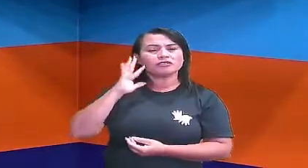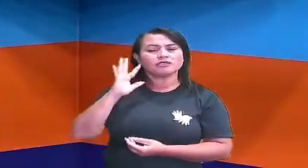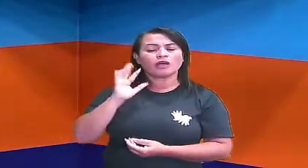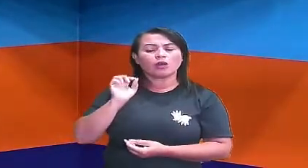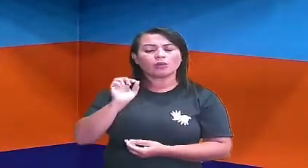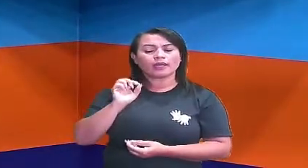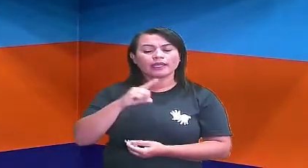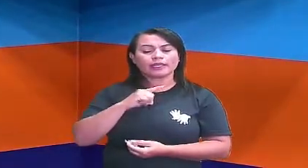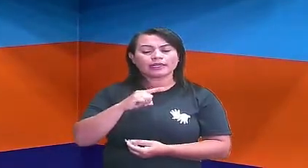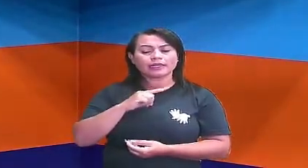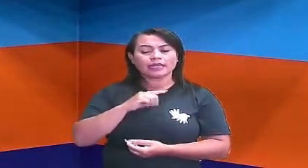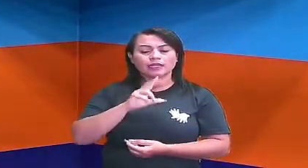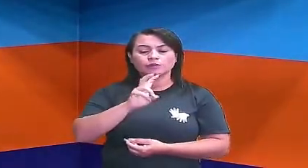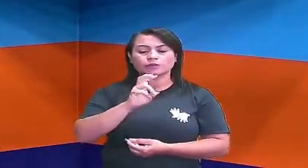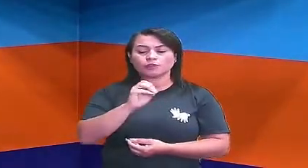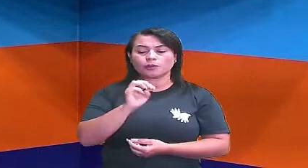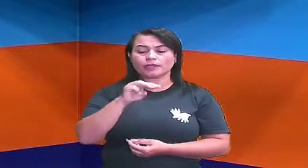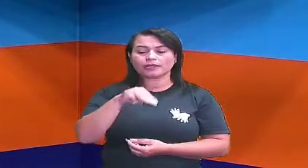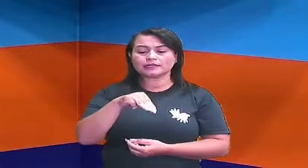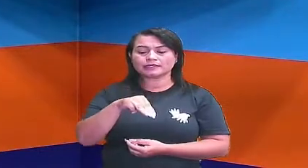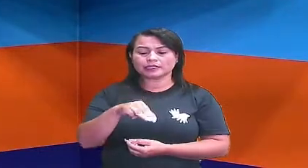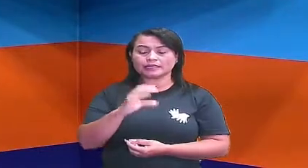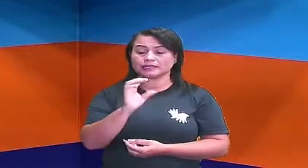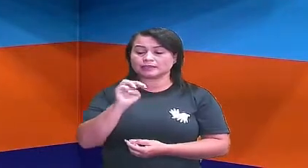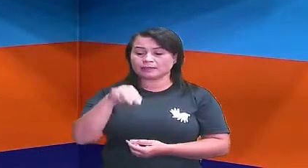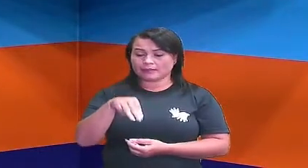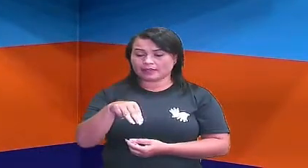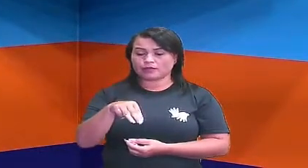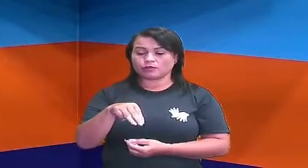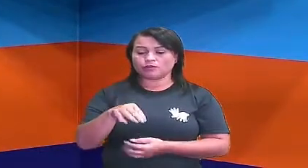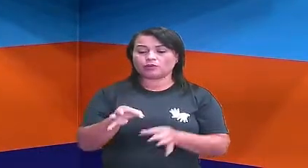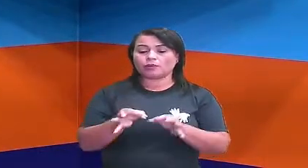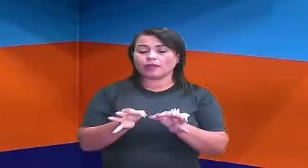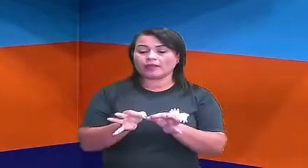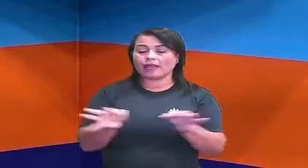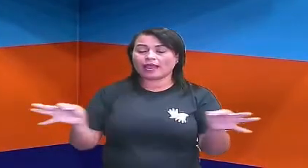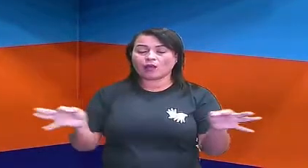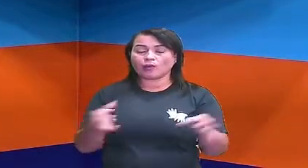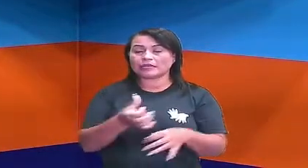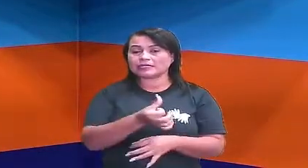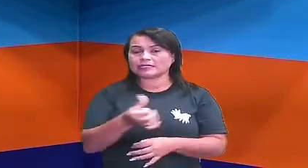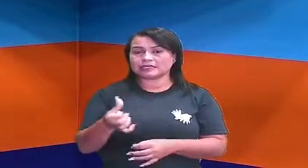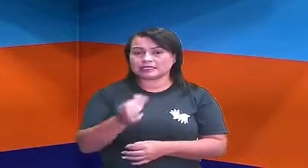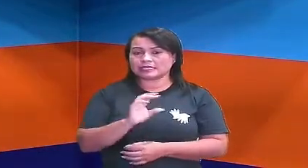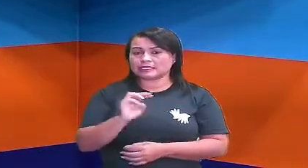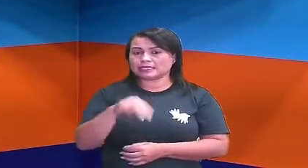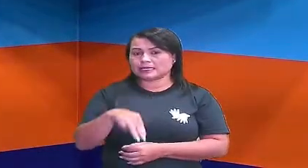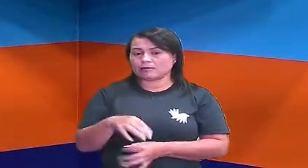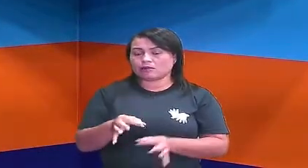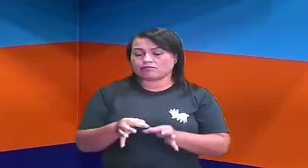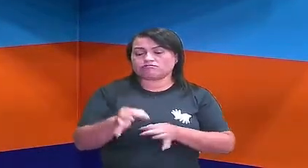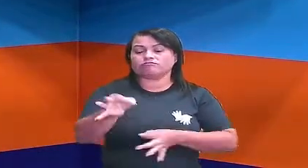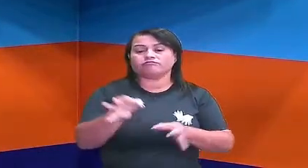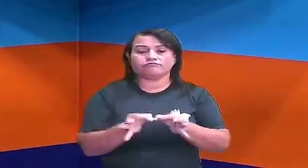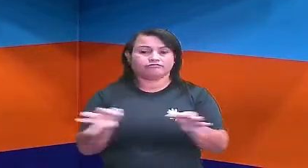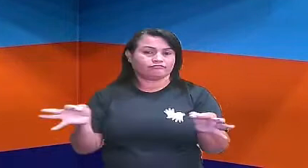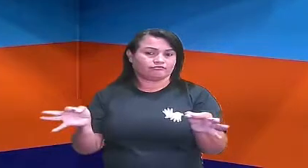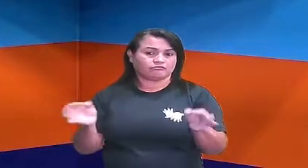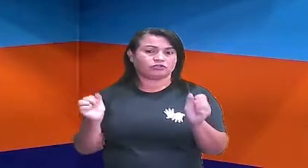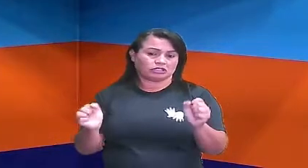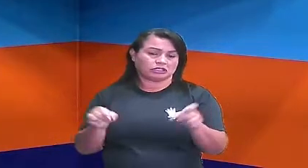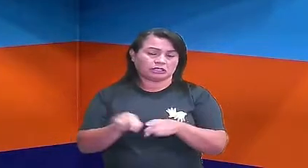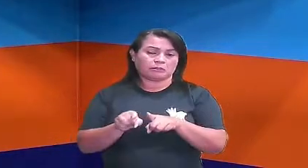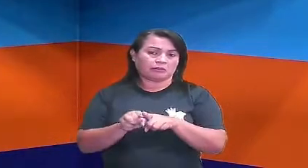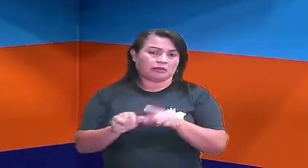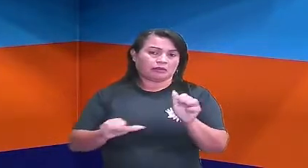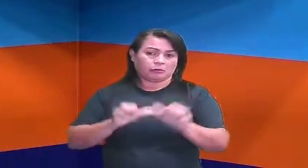que o comprimento foi 50 centímetros e a largura 66 centímetros, ou vice-versa, né? Poderia ser ao contrário,